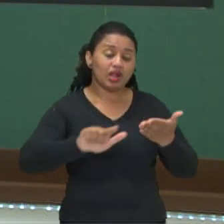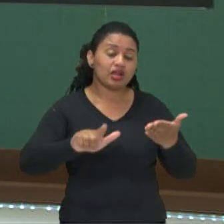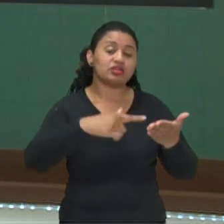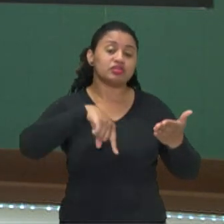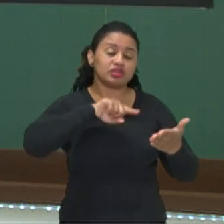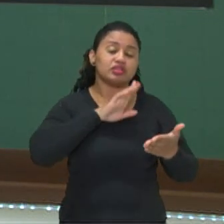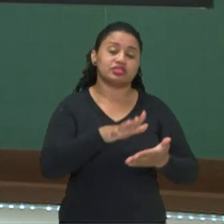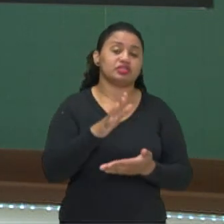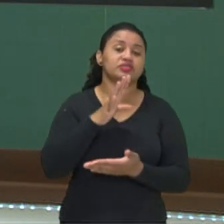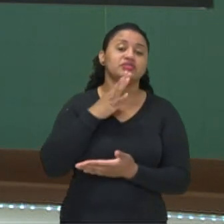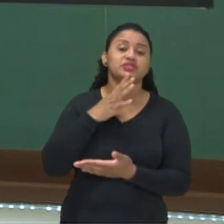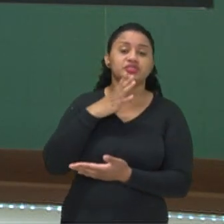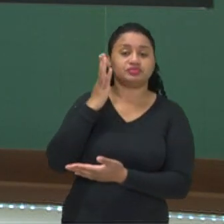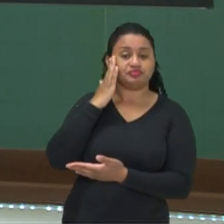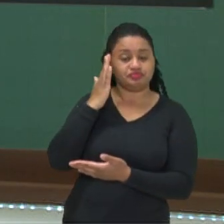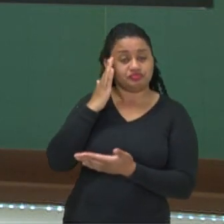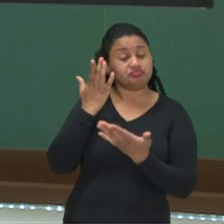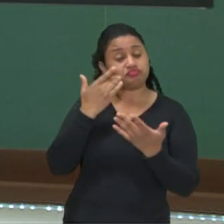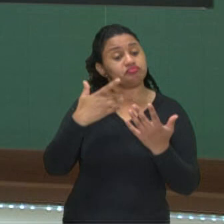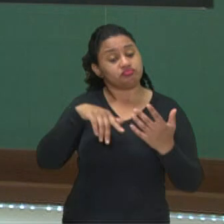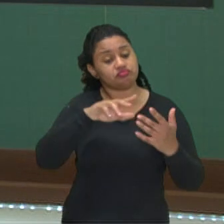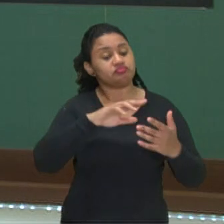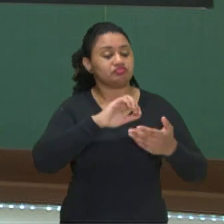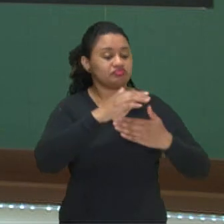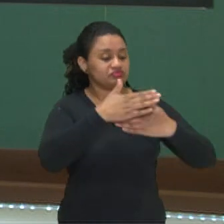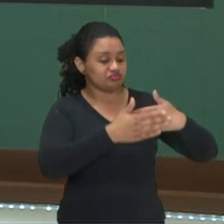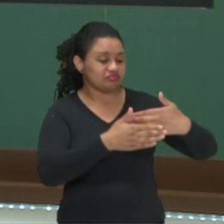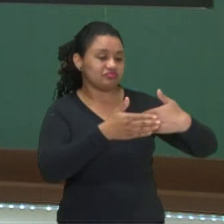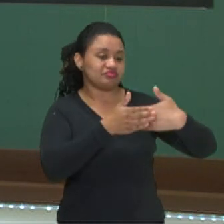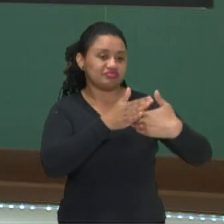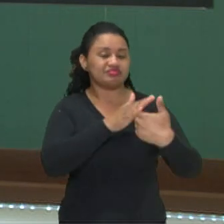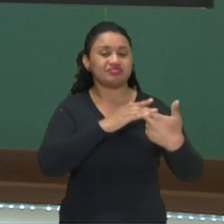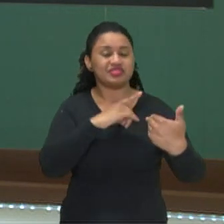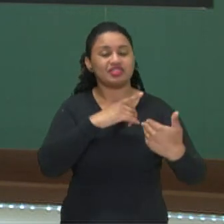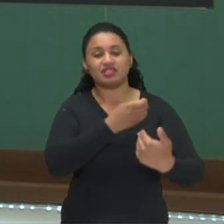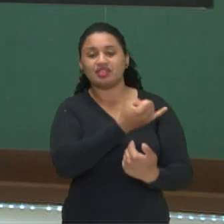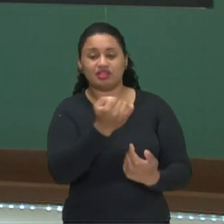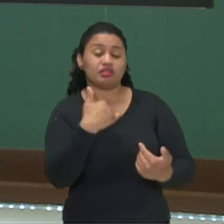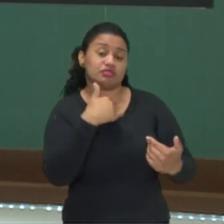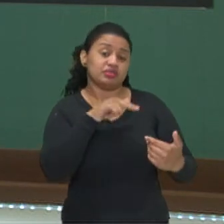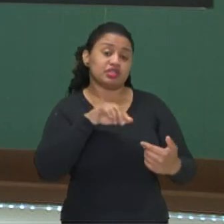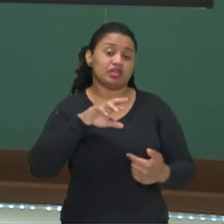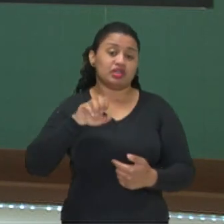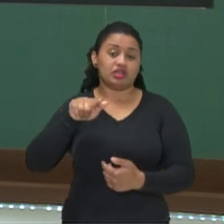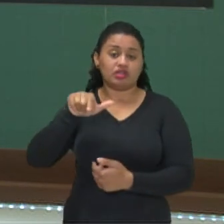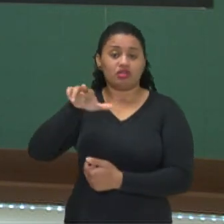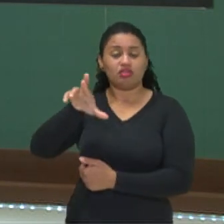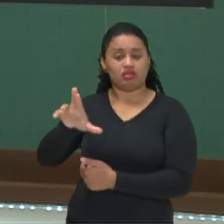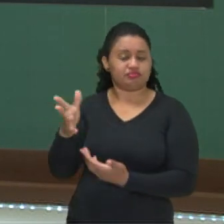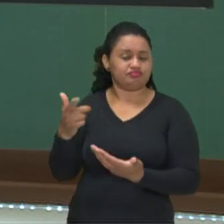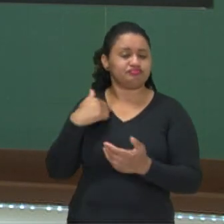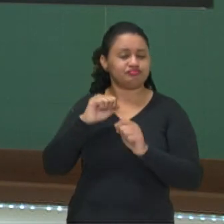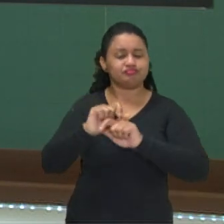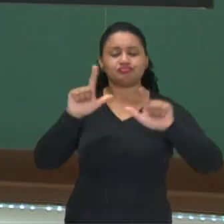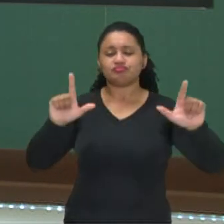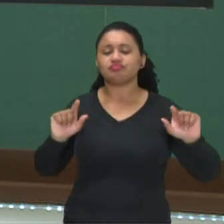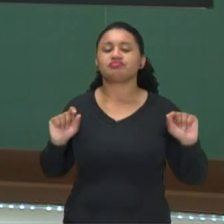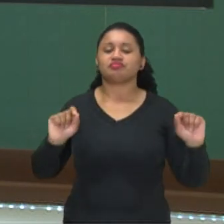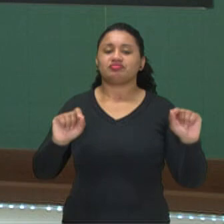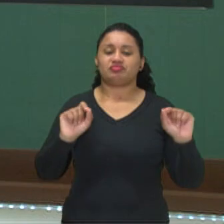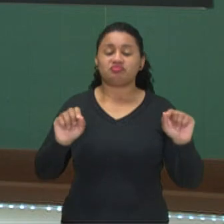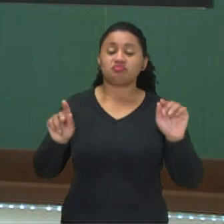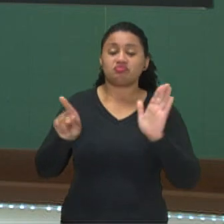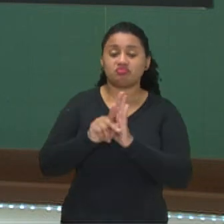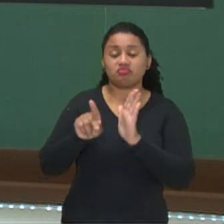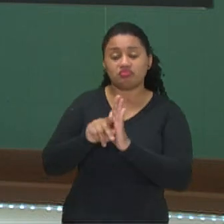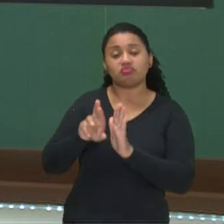já conhece. Dentro dessas figuras planas, teremos algumas que são regulares. Vamos esclarecer essa questão da